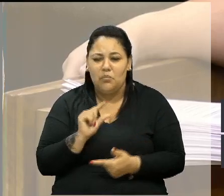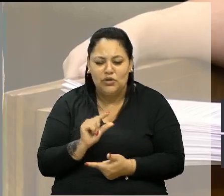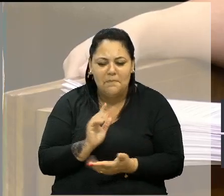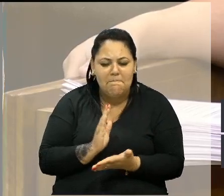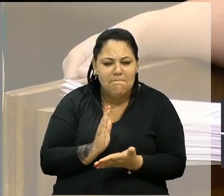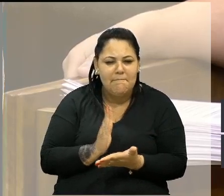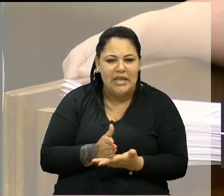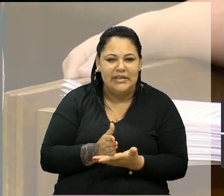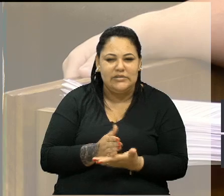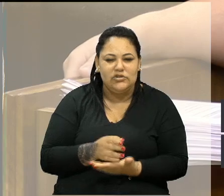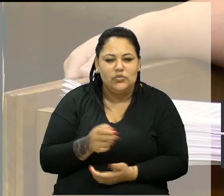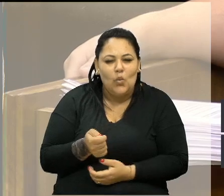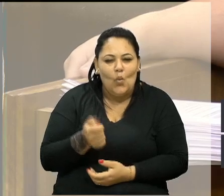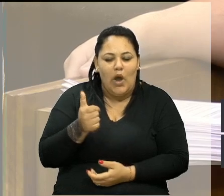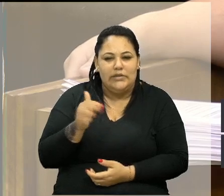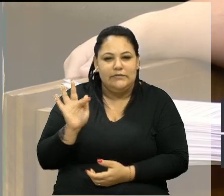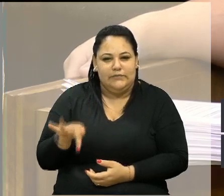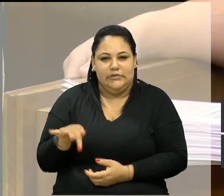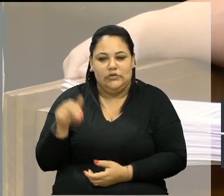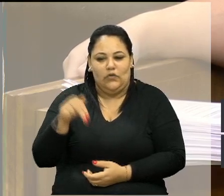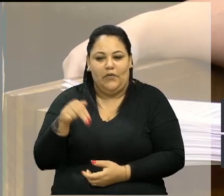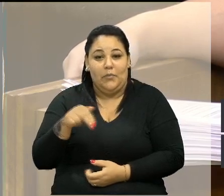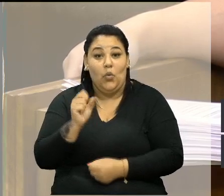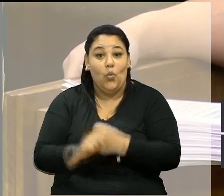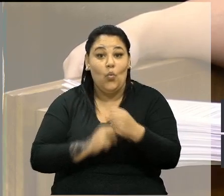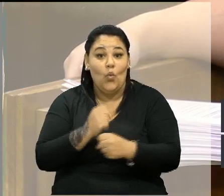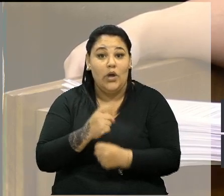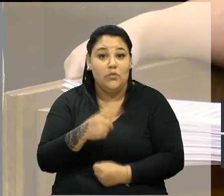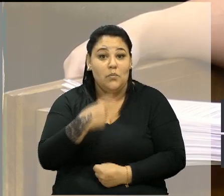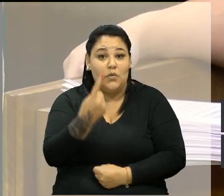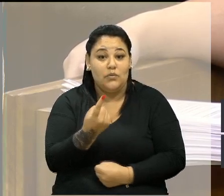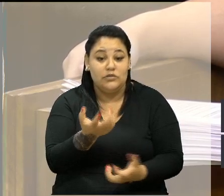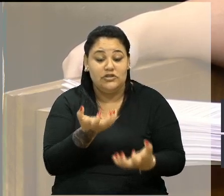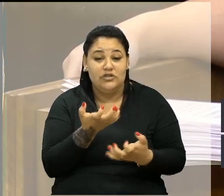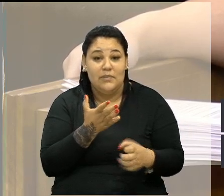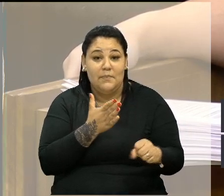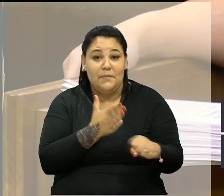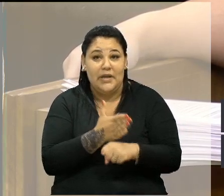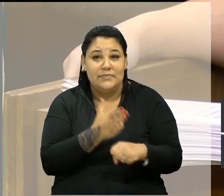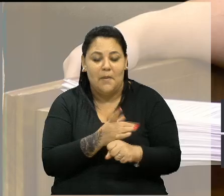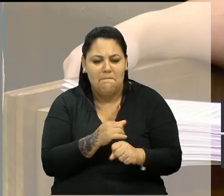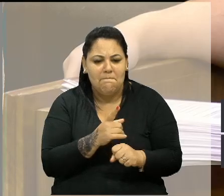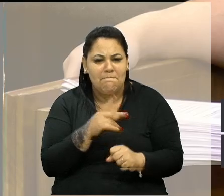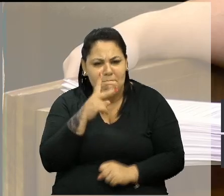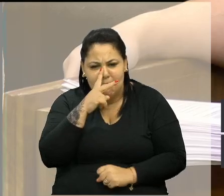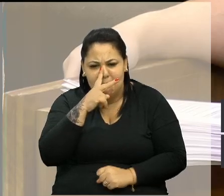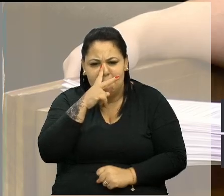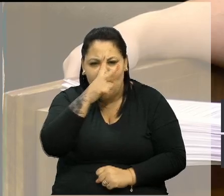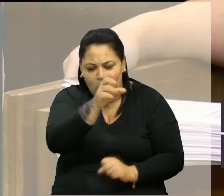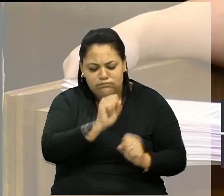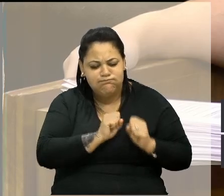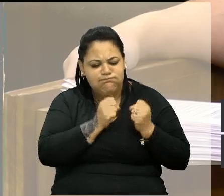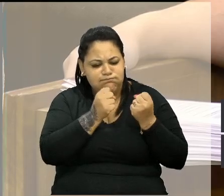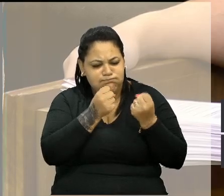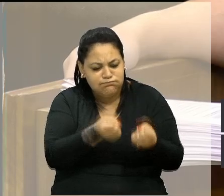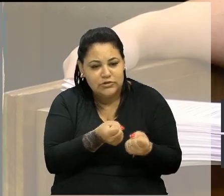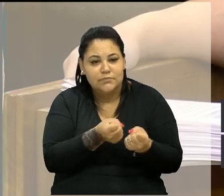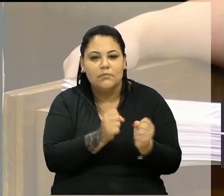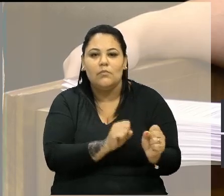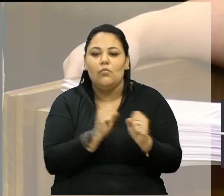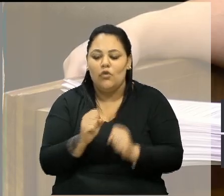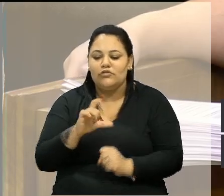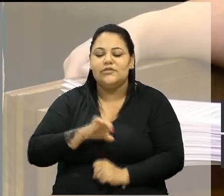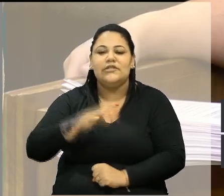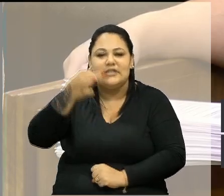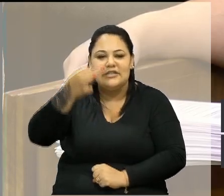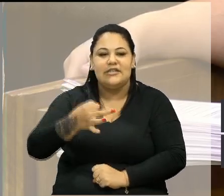para frente de novembro, e no ano que vem a gente quer entrar com mais força e mais dedicação ainda, e pode ter certeza, vereadora Gladys, que nós vamos